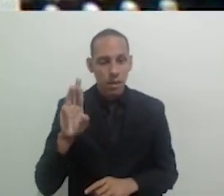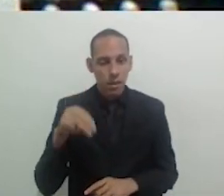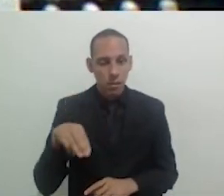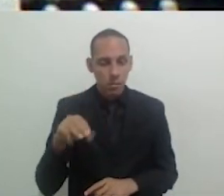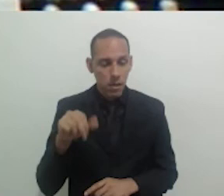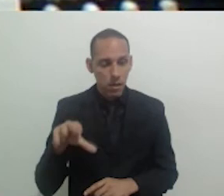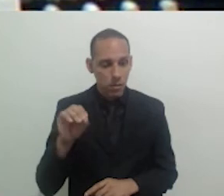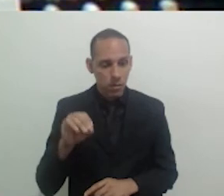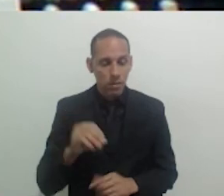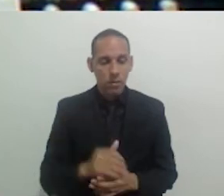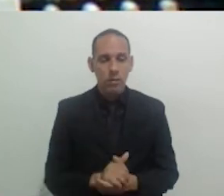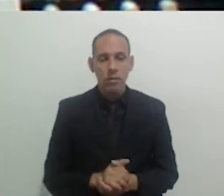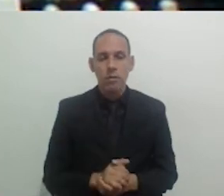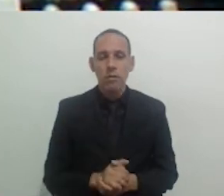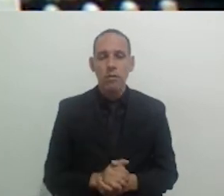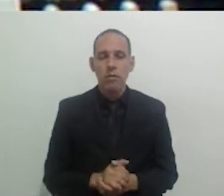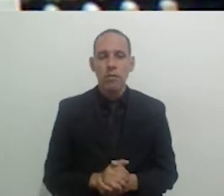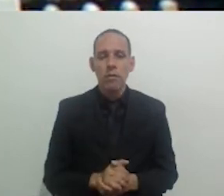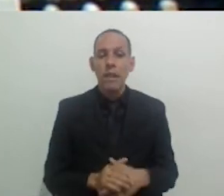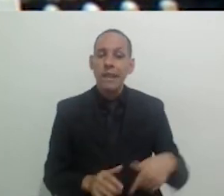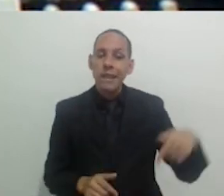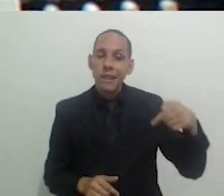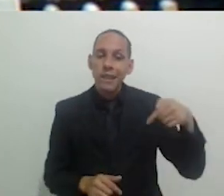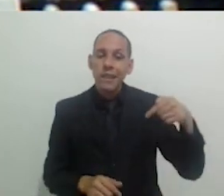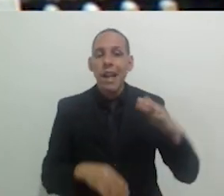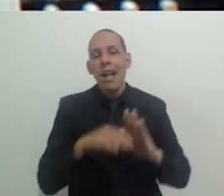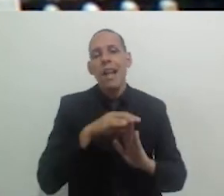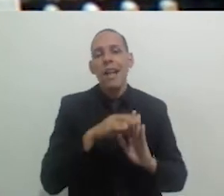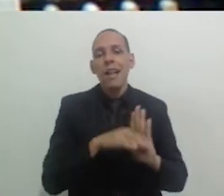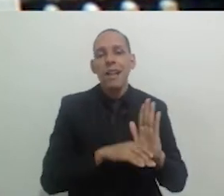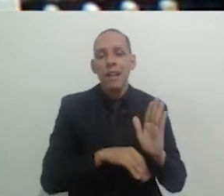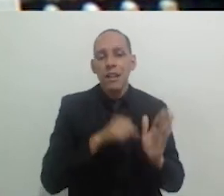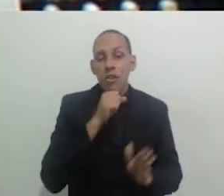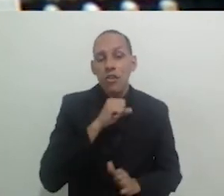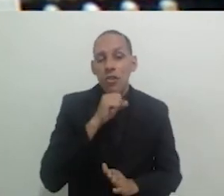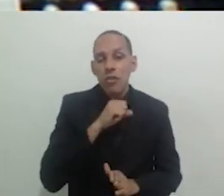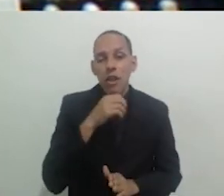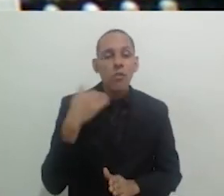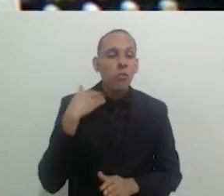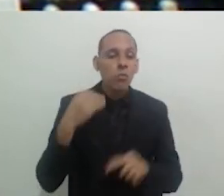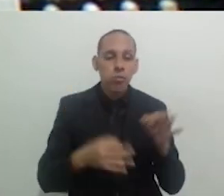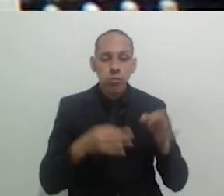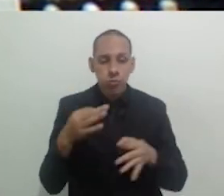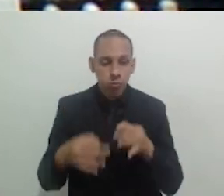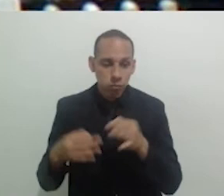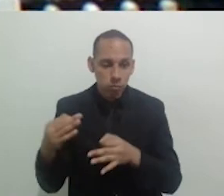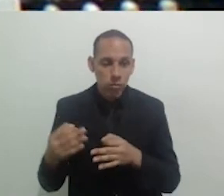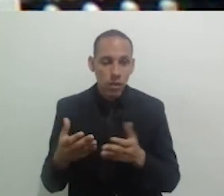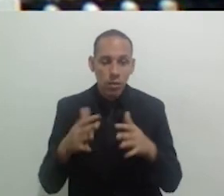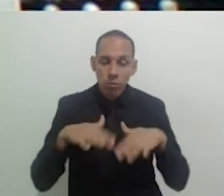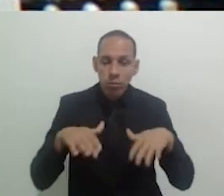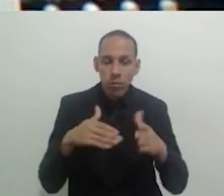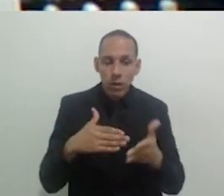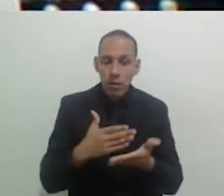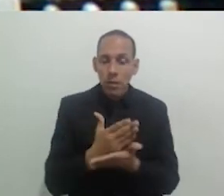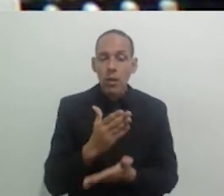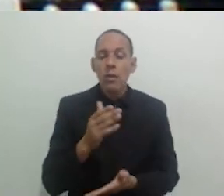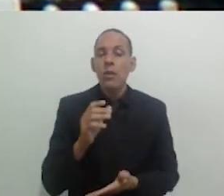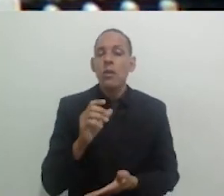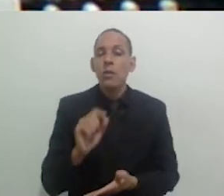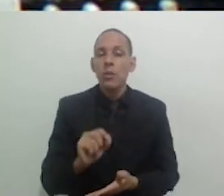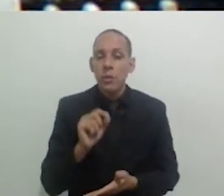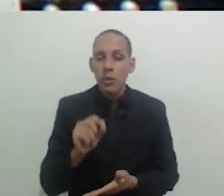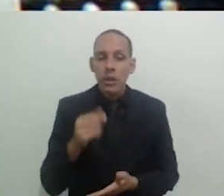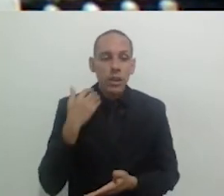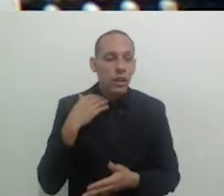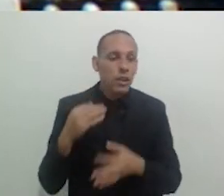E o 7 é a lista de antiguidade de juízes. Submete à aprovação da corte a lista de antiguidade de juízes de direito apurada até março